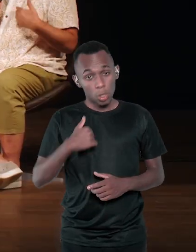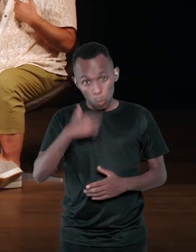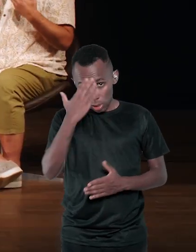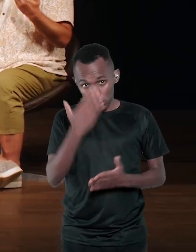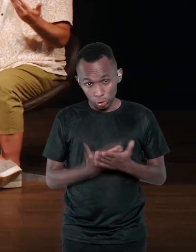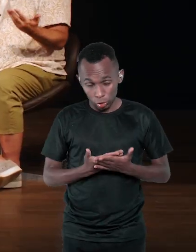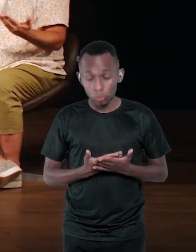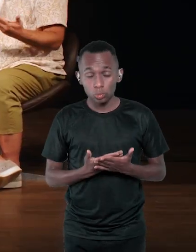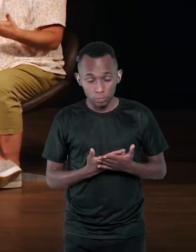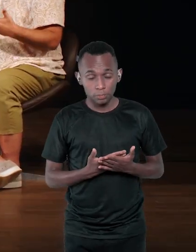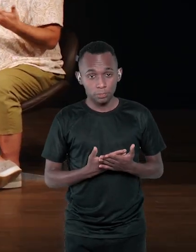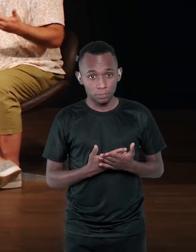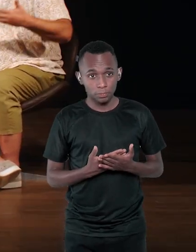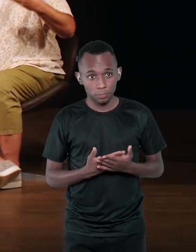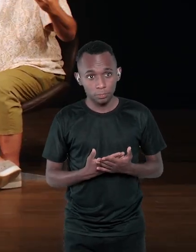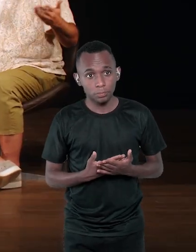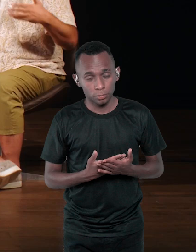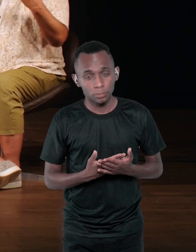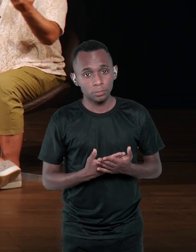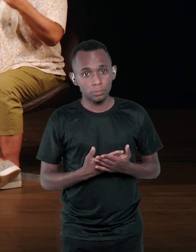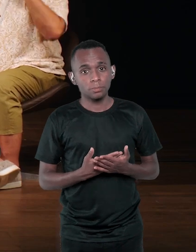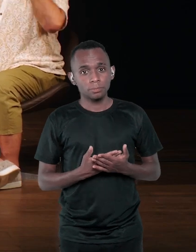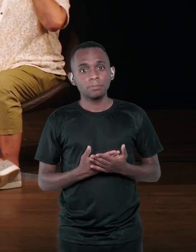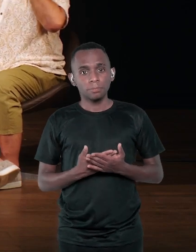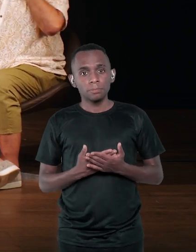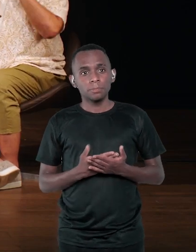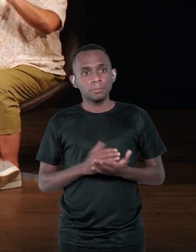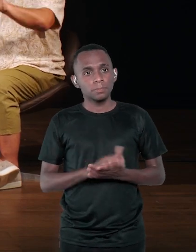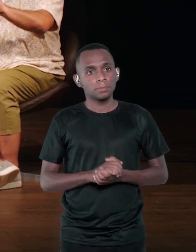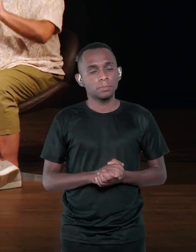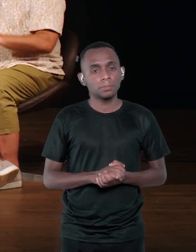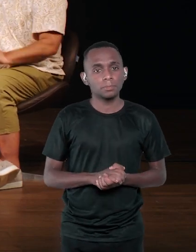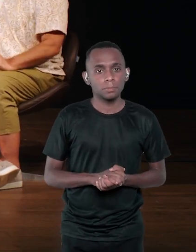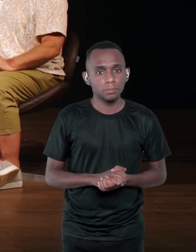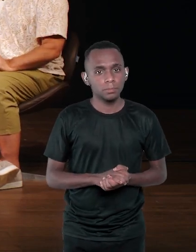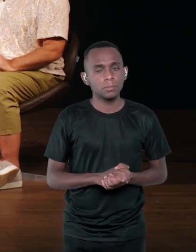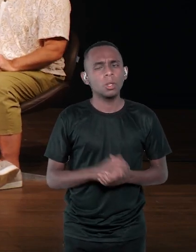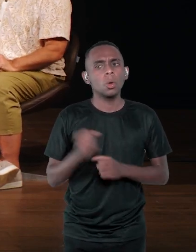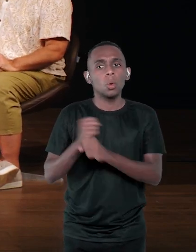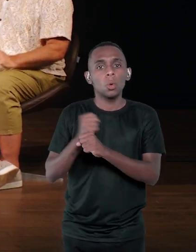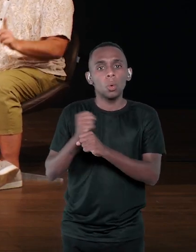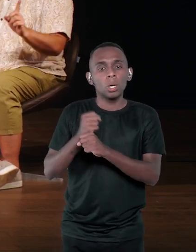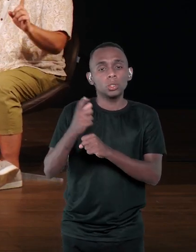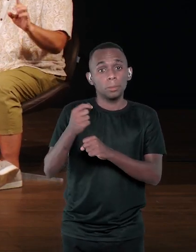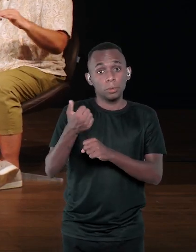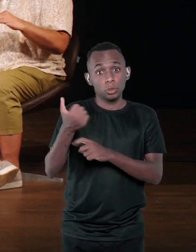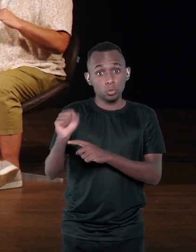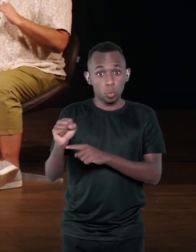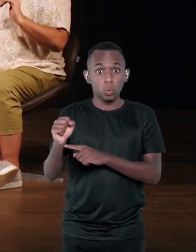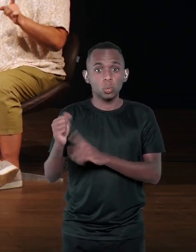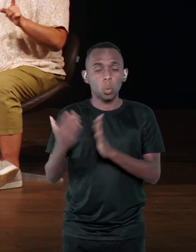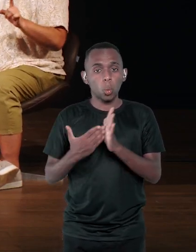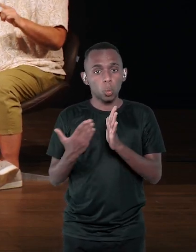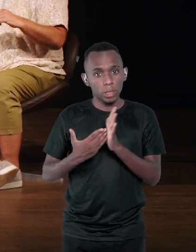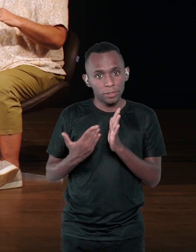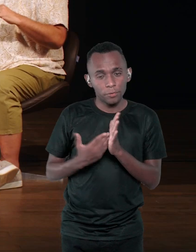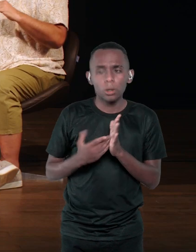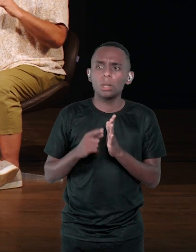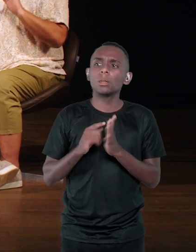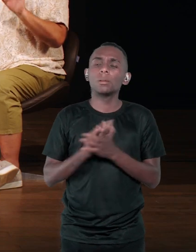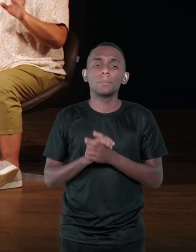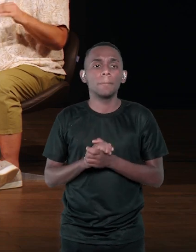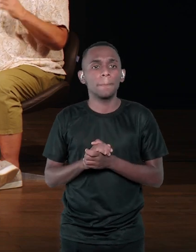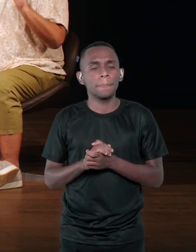Acho, né, com essa brincadeira. E aí, veja, o livro é de 2018. Naquela